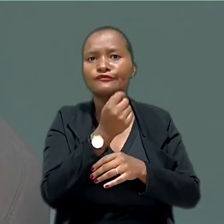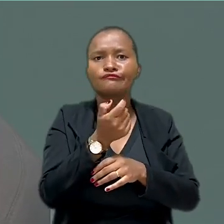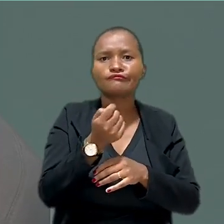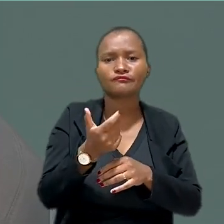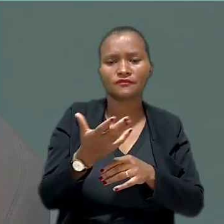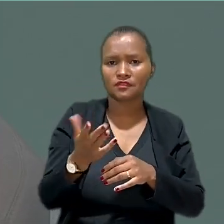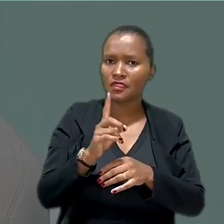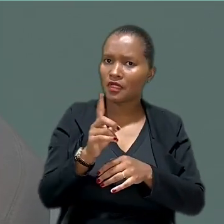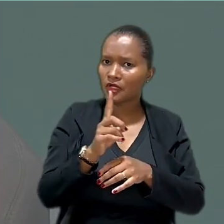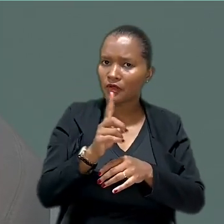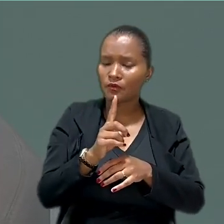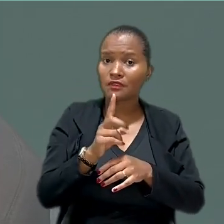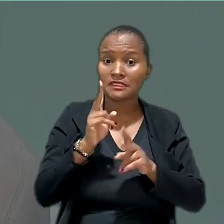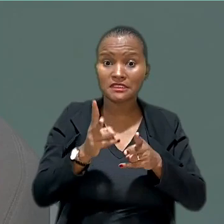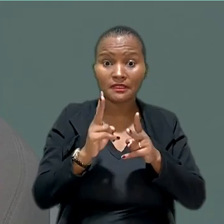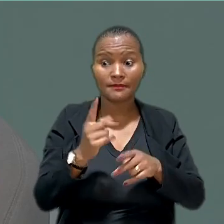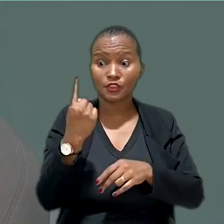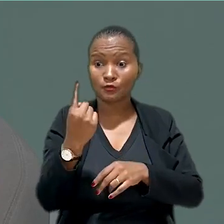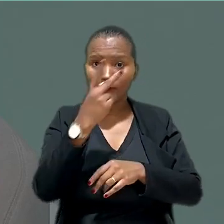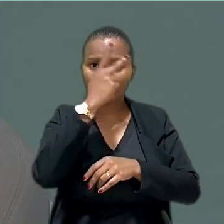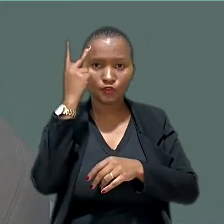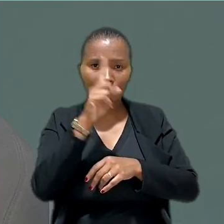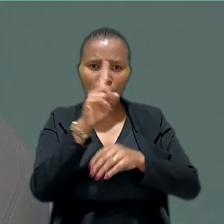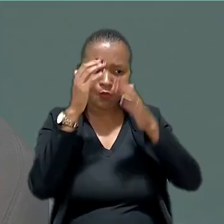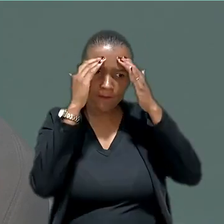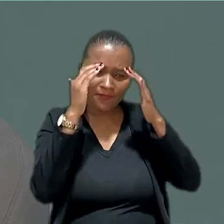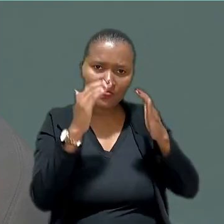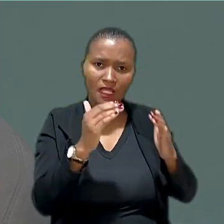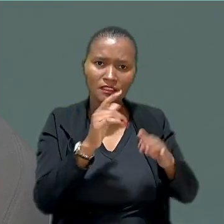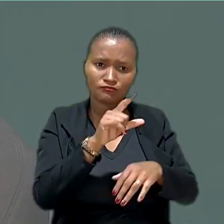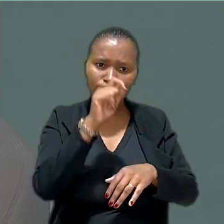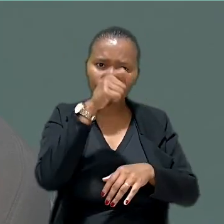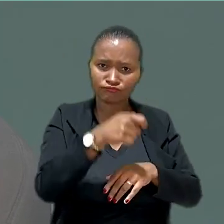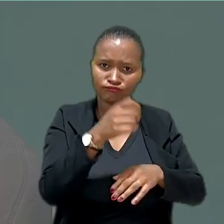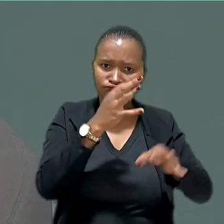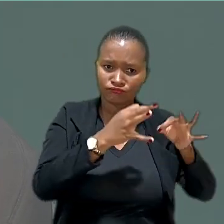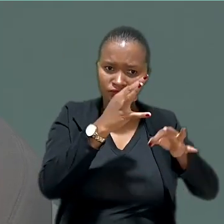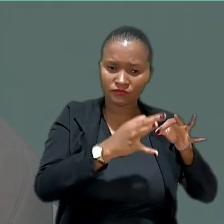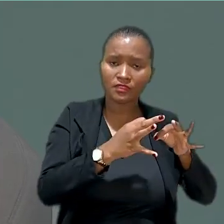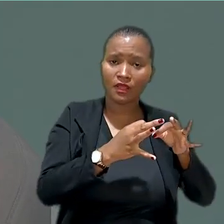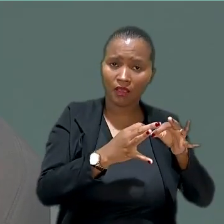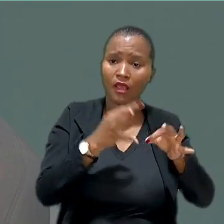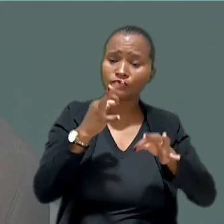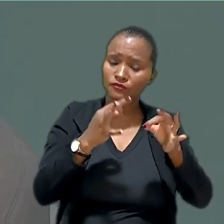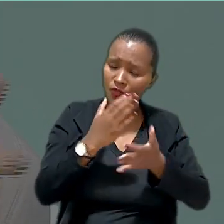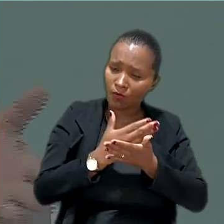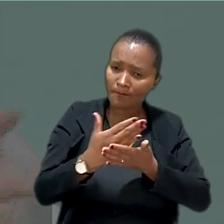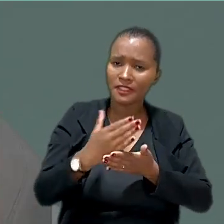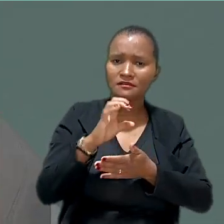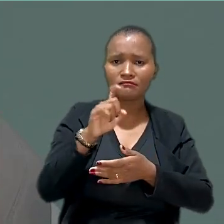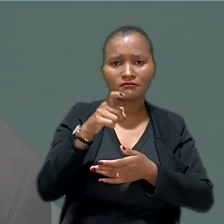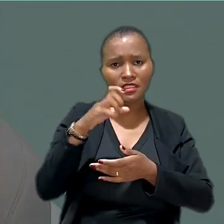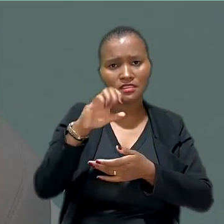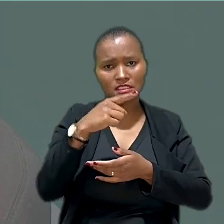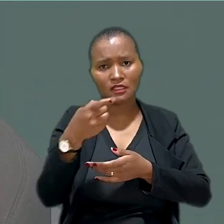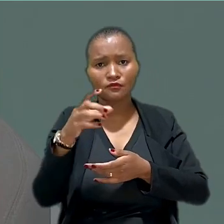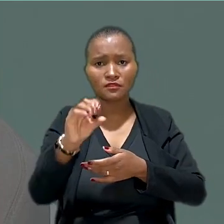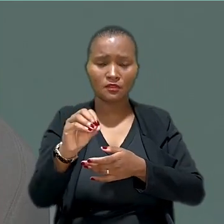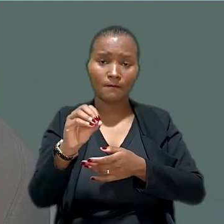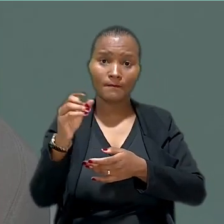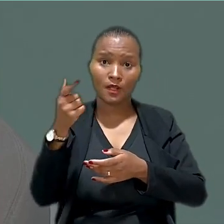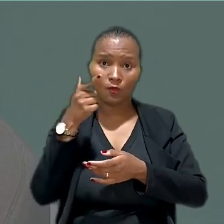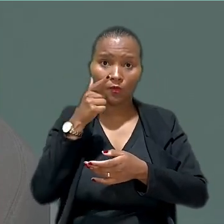as vezes que alguém não cumpre uma decisão, a Justiça inicia a fase de execução para, enfim, a decisão